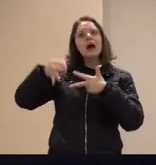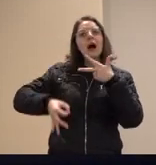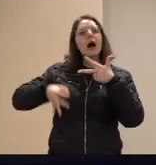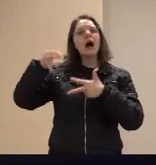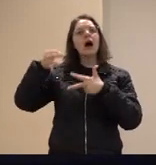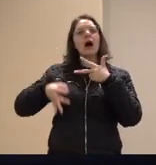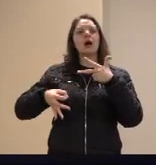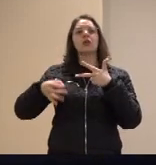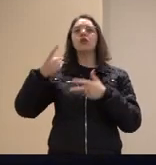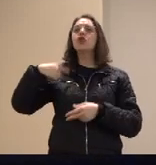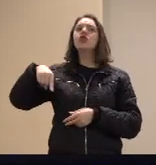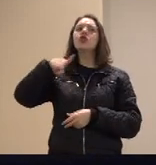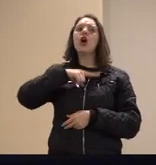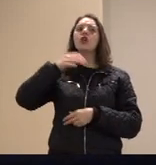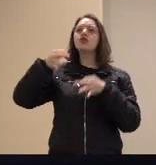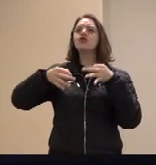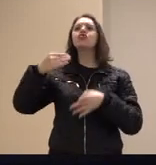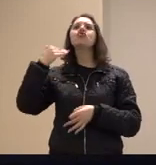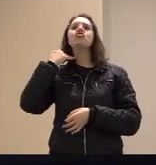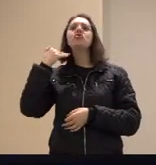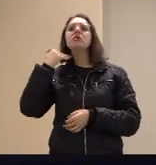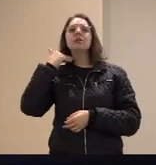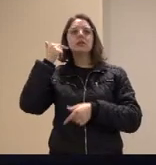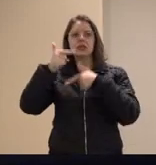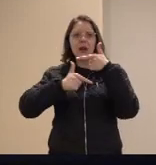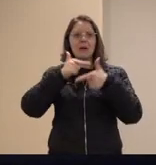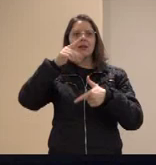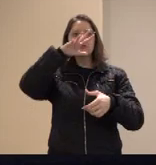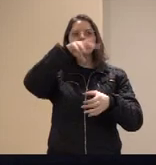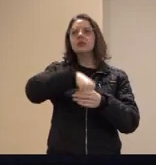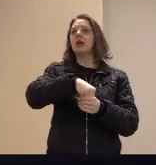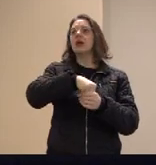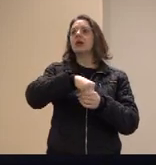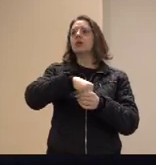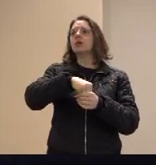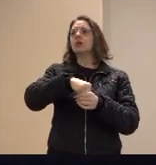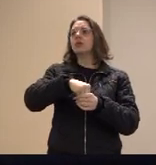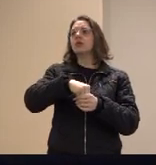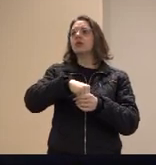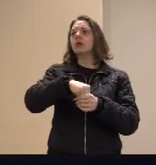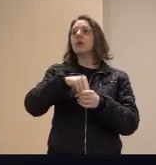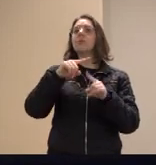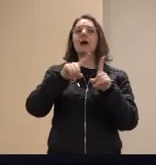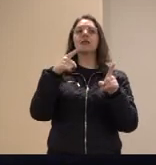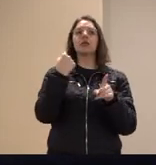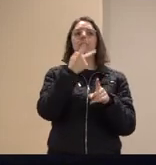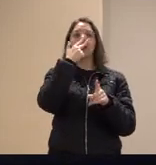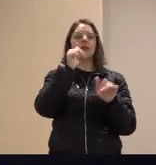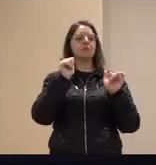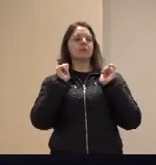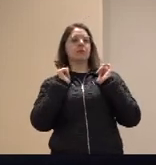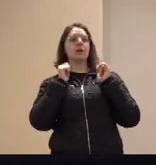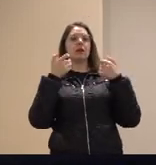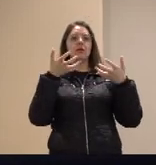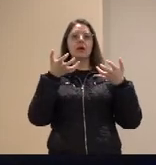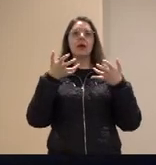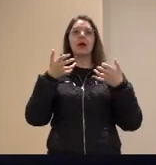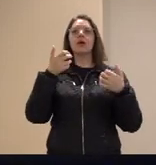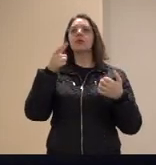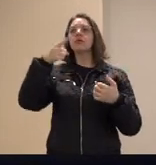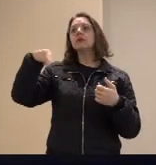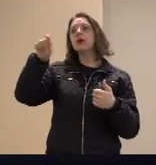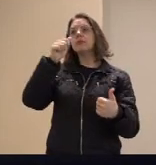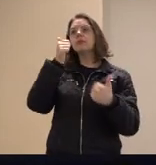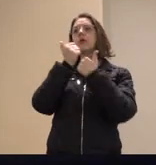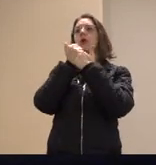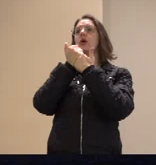nossa, dos juízes, enquanto atores dessa cena, porém distanciados dessa cena, que eu quero aprender a recuperar com vocês,